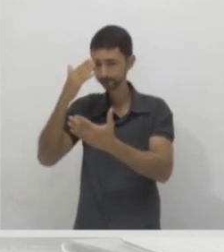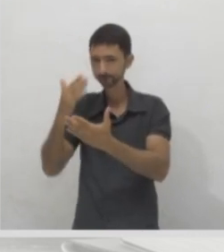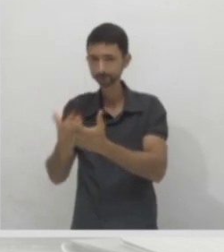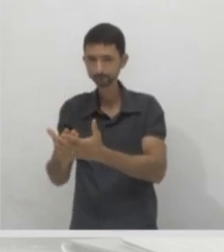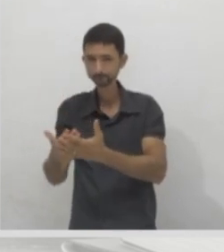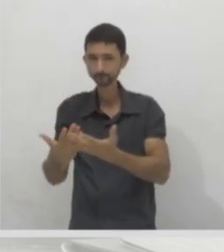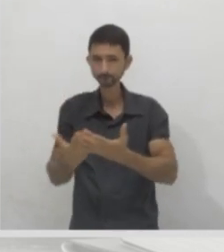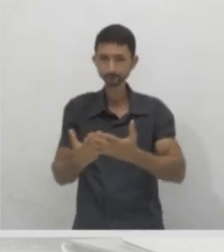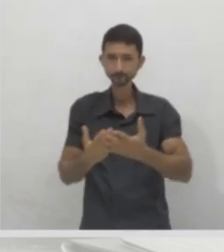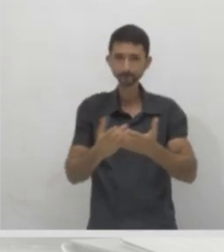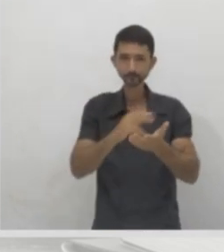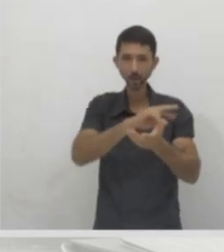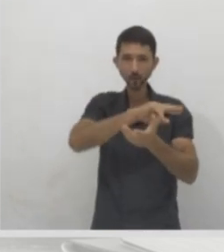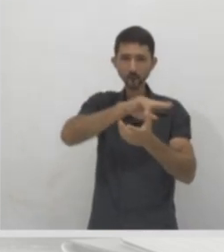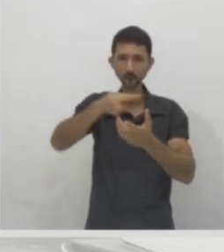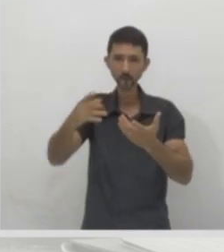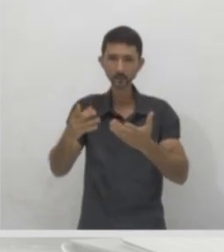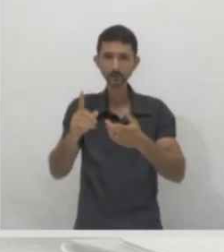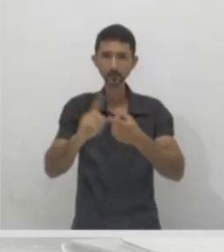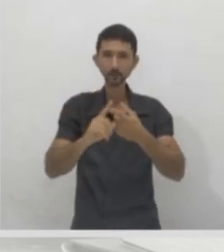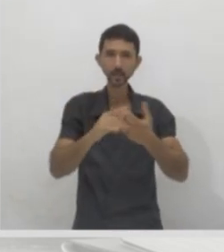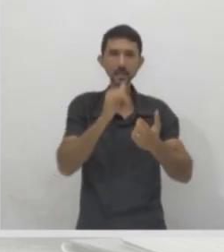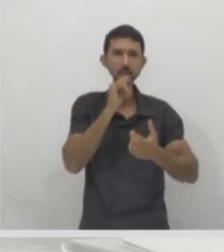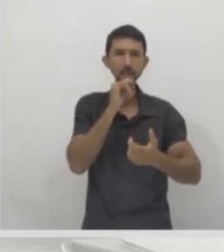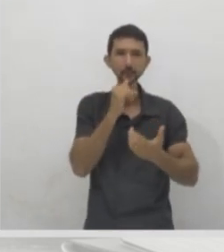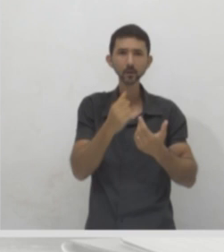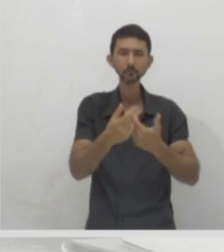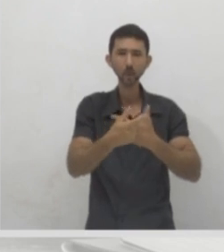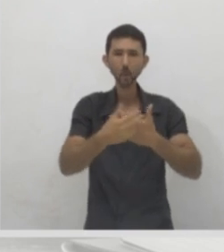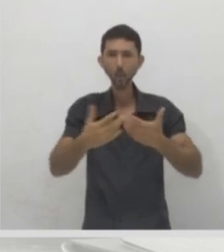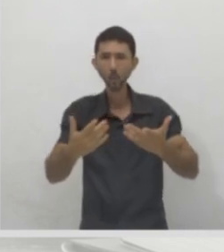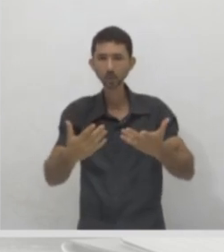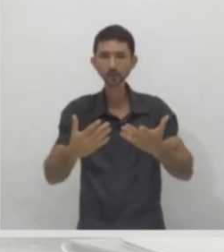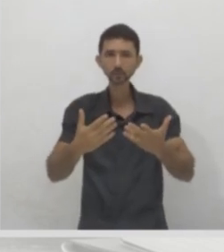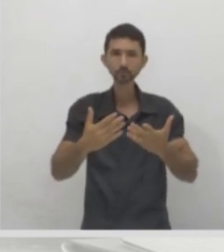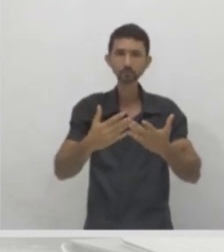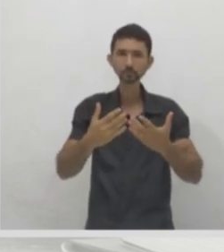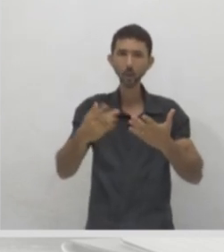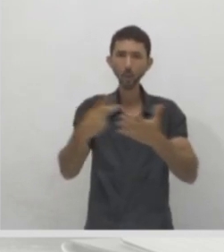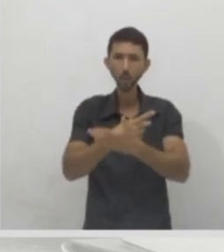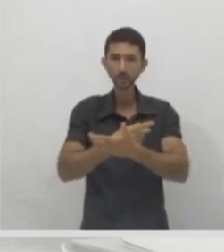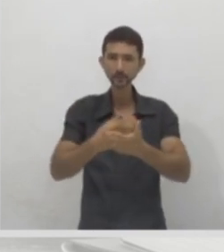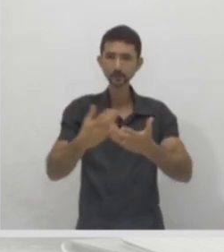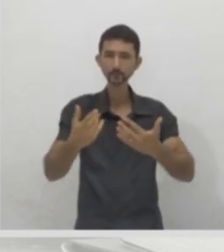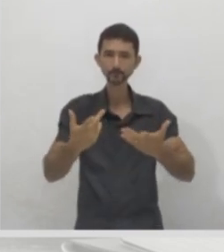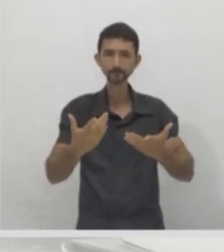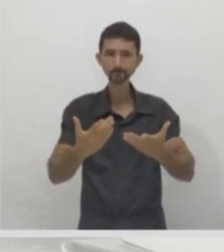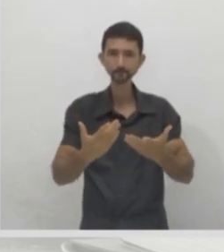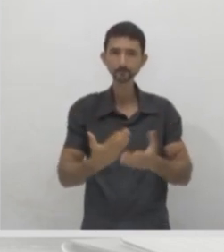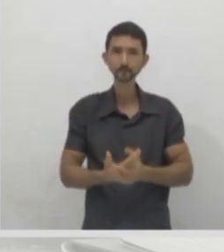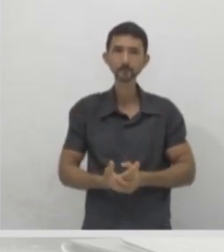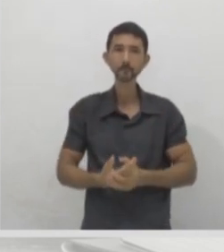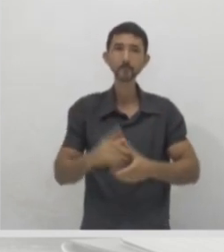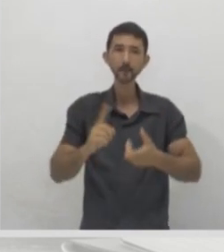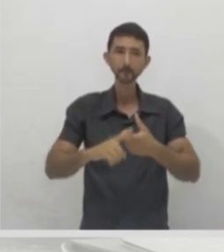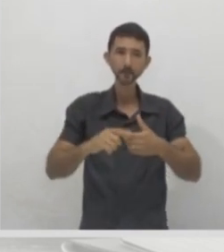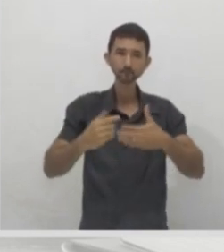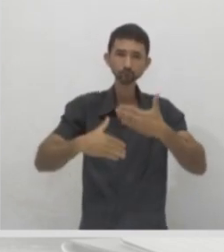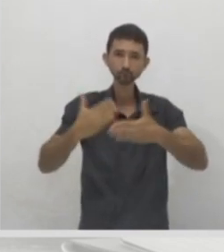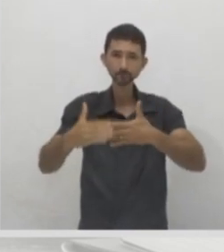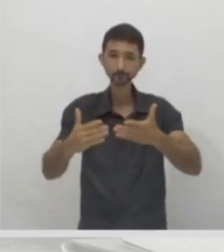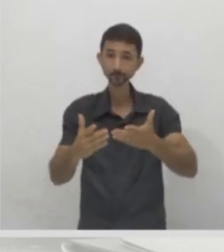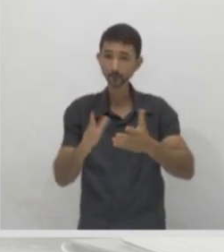Divindade, e também fenômenos naturais que eles não conseguiam explicar. Já há também no período neolítico